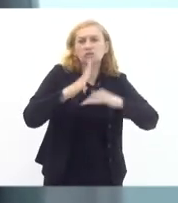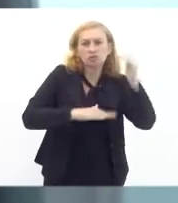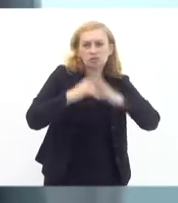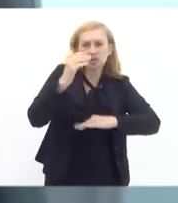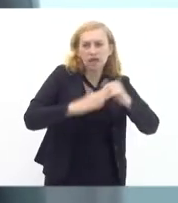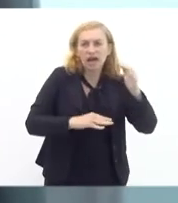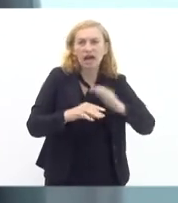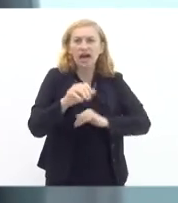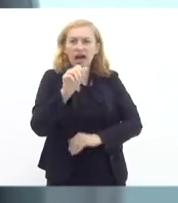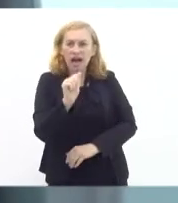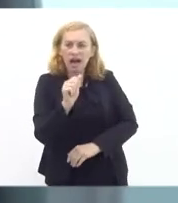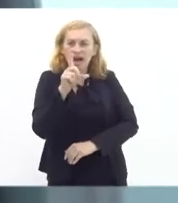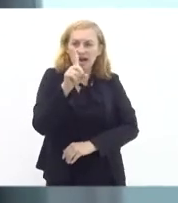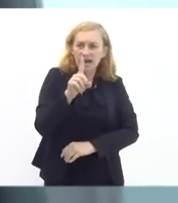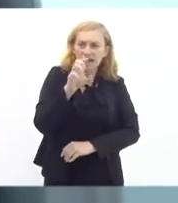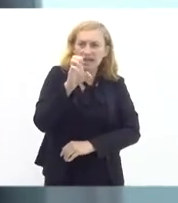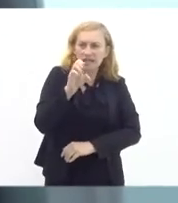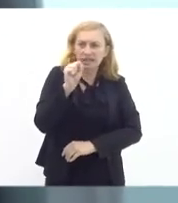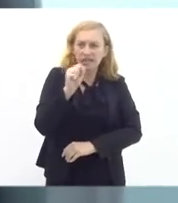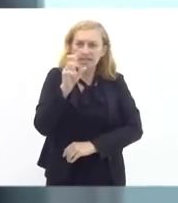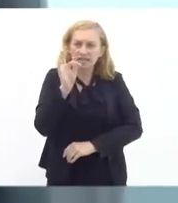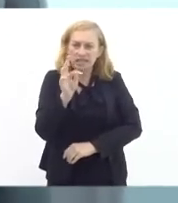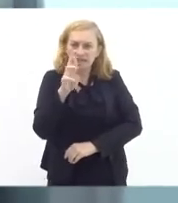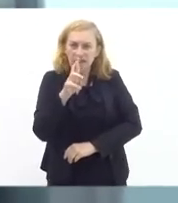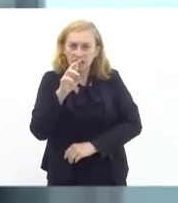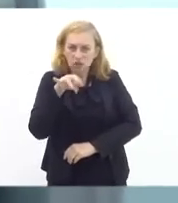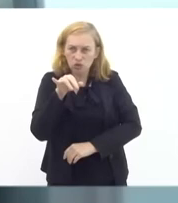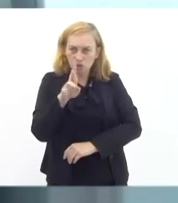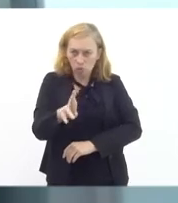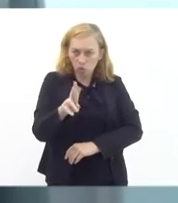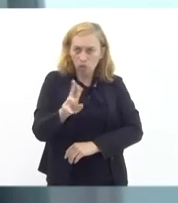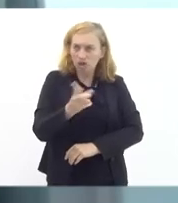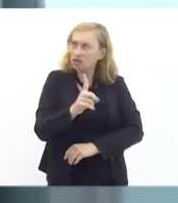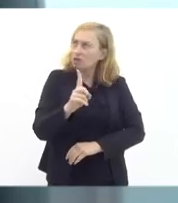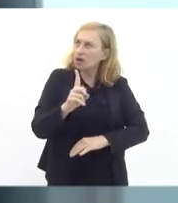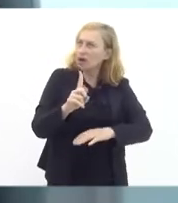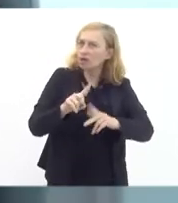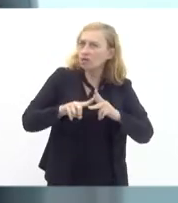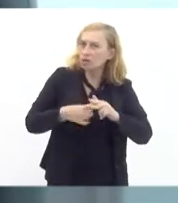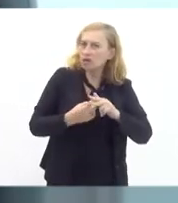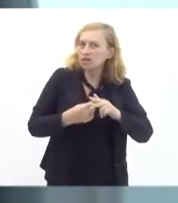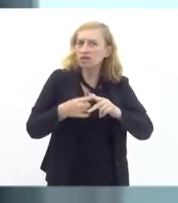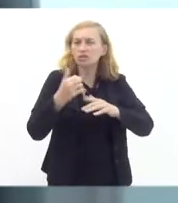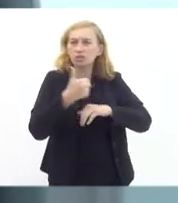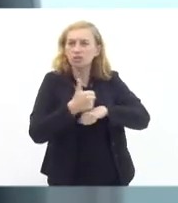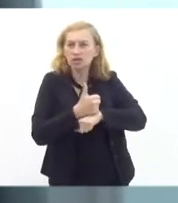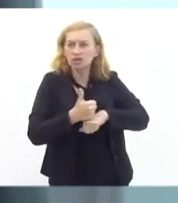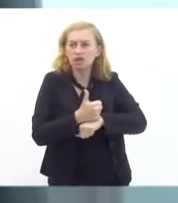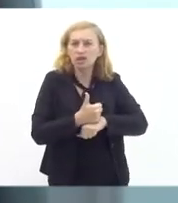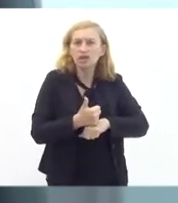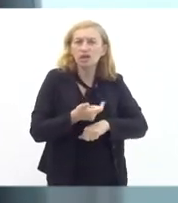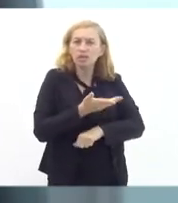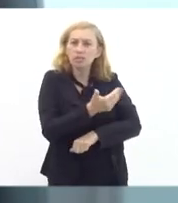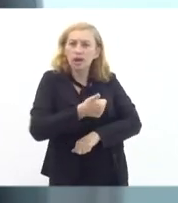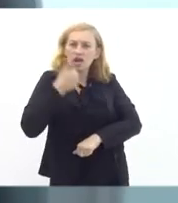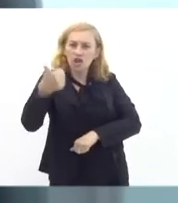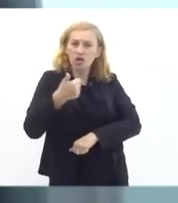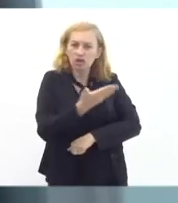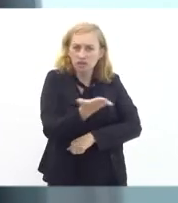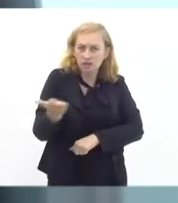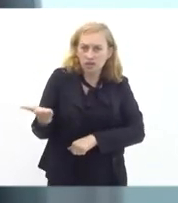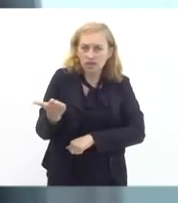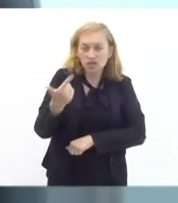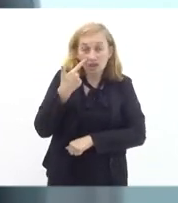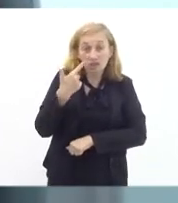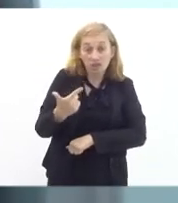adestramento, controle, saber quem é o adestrador que está, já que não é uma profissão ainda regulamentada, ninguém melhor do que vocês para estarem